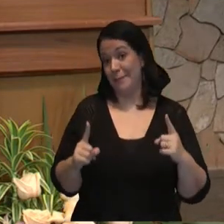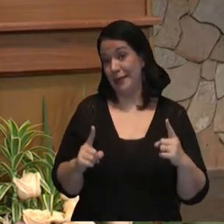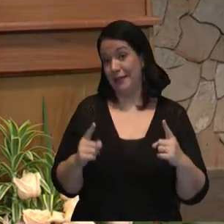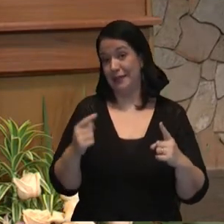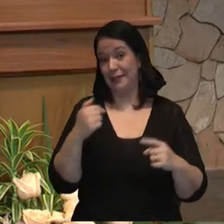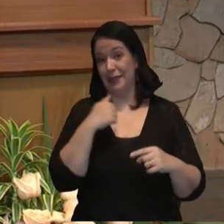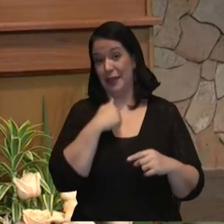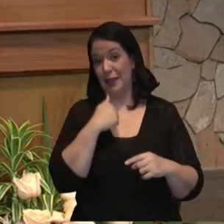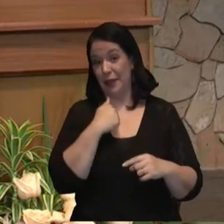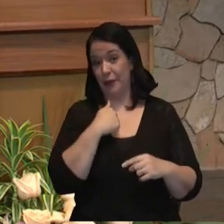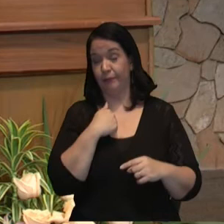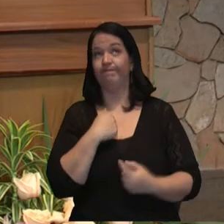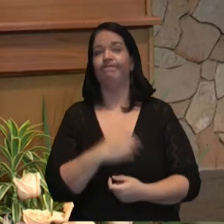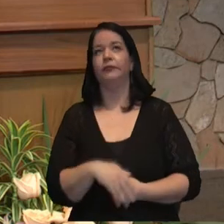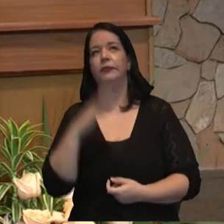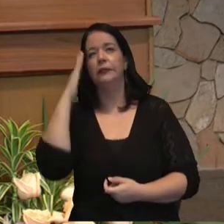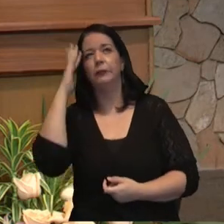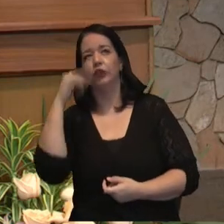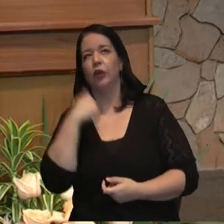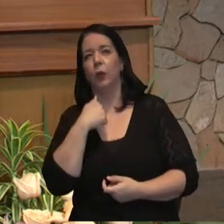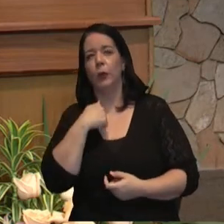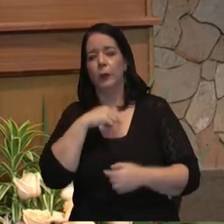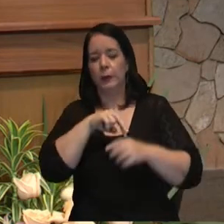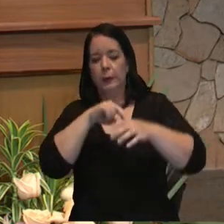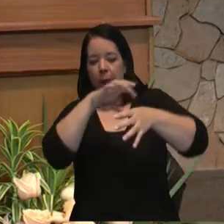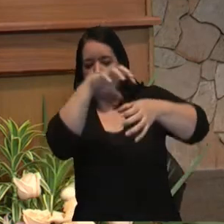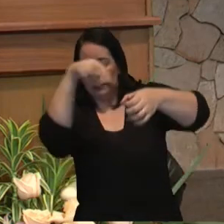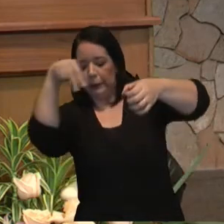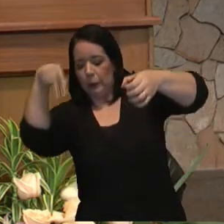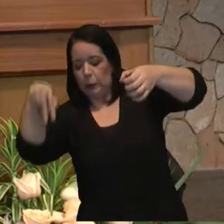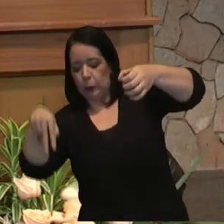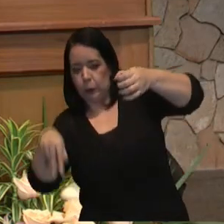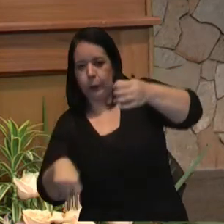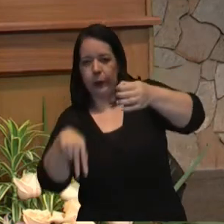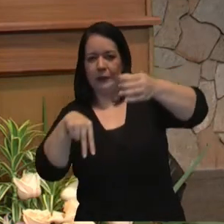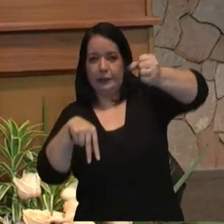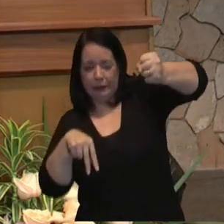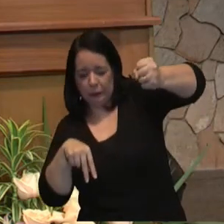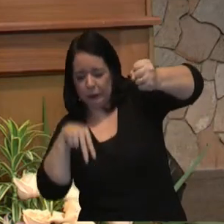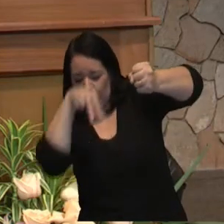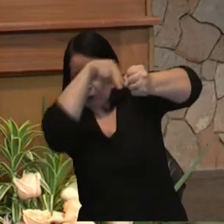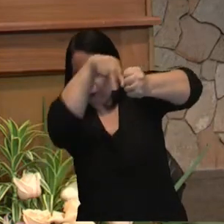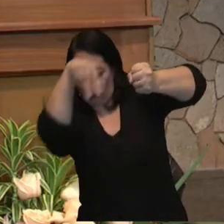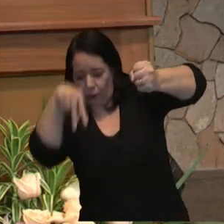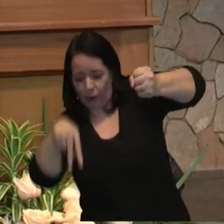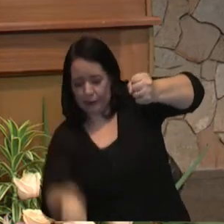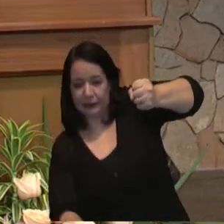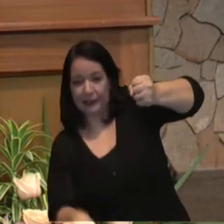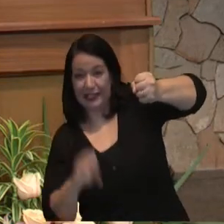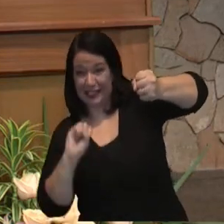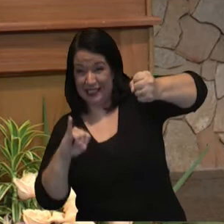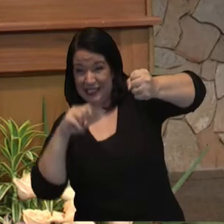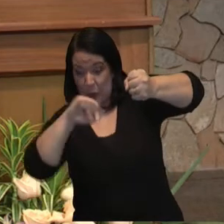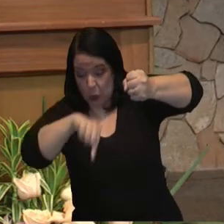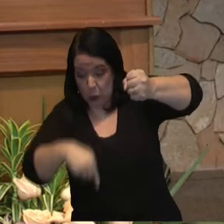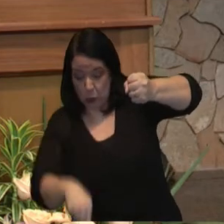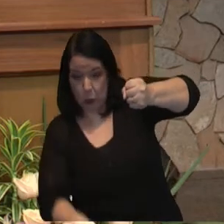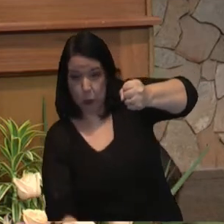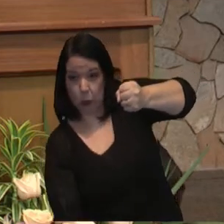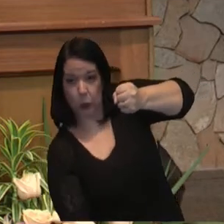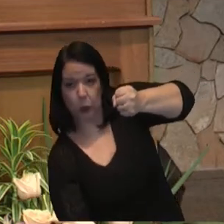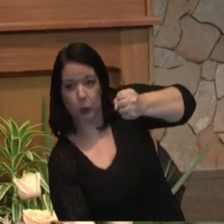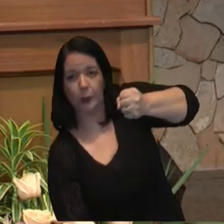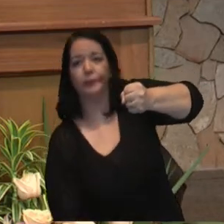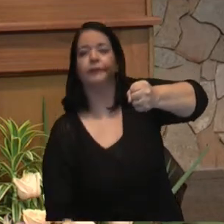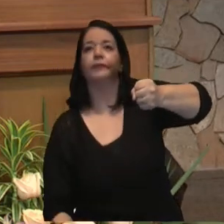um pouquinho para ver que profundidade nós estamos. E meus queridos irmãos, quando